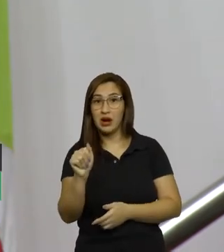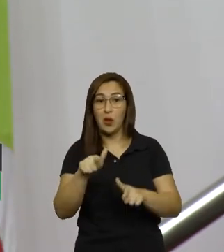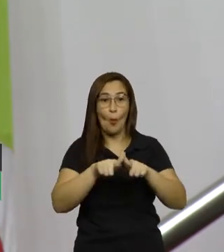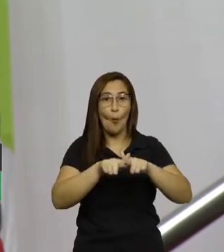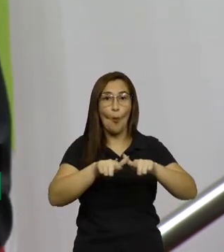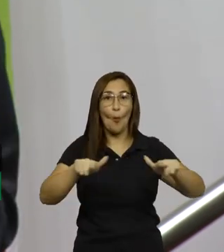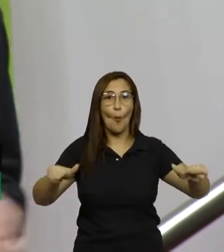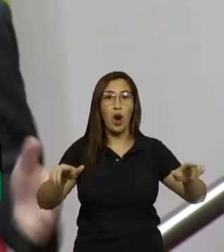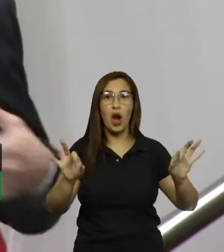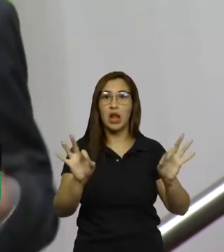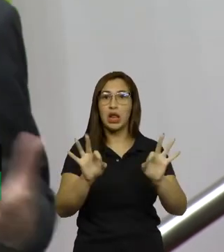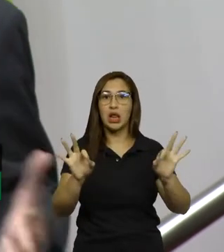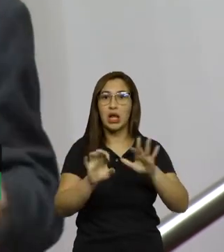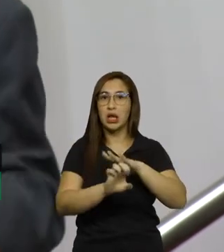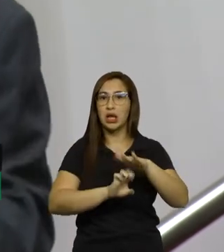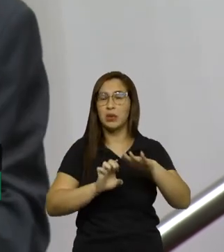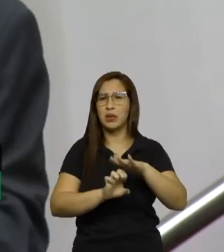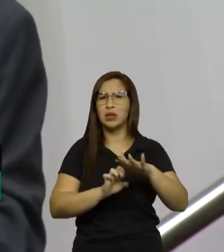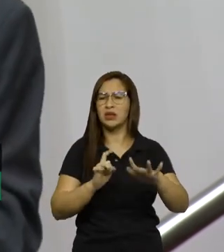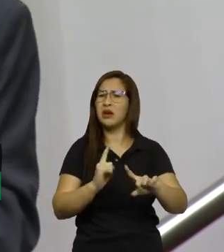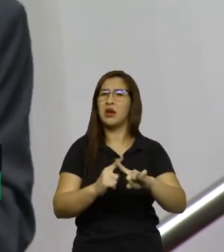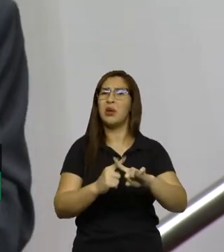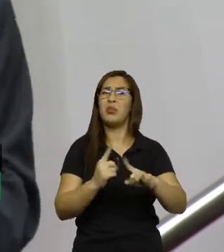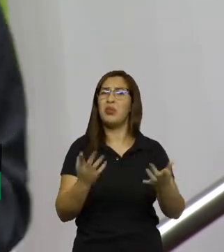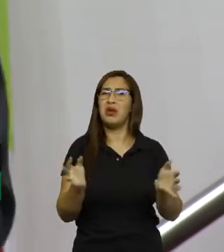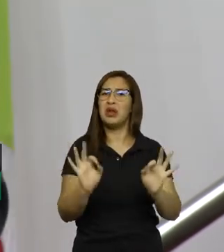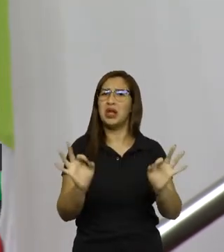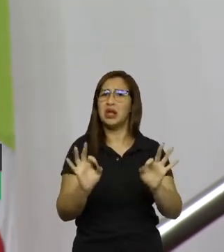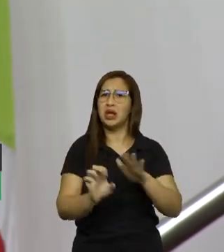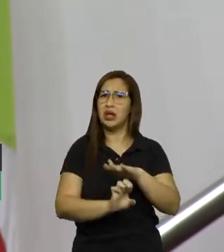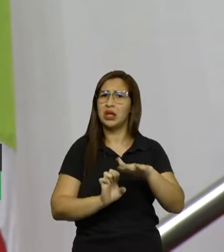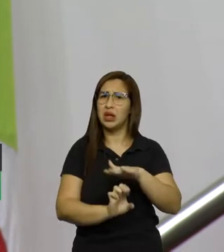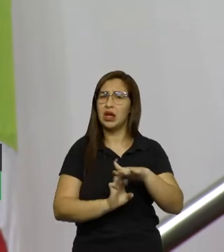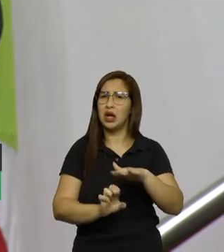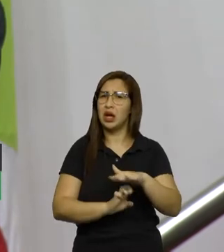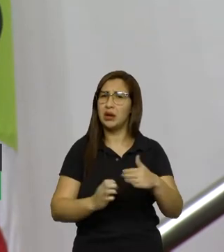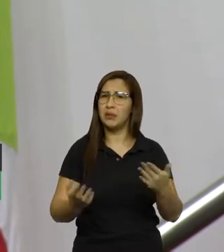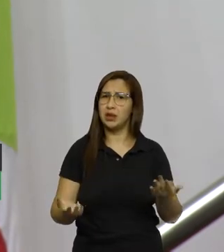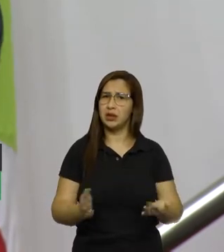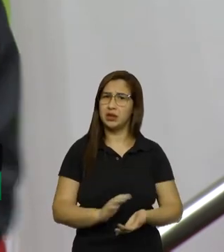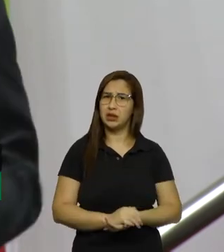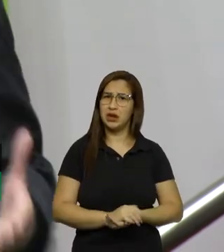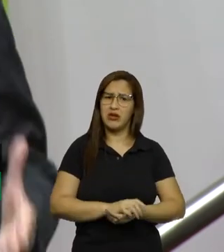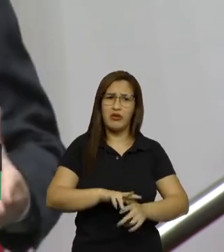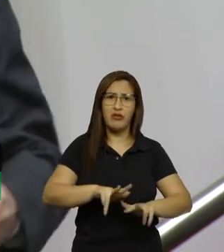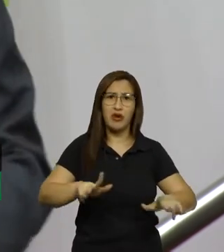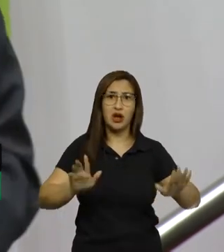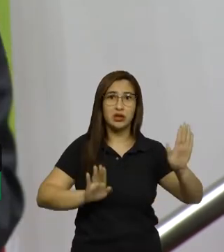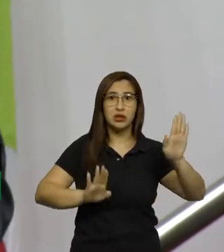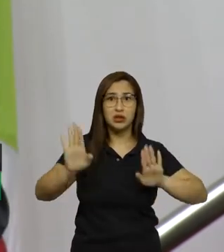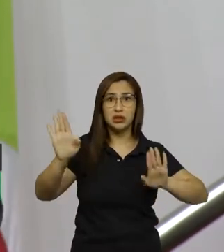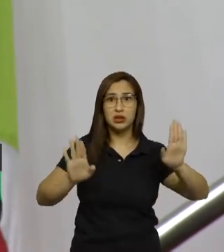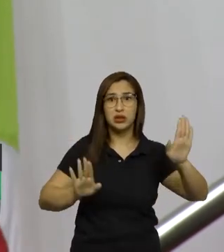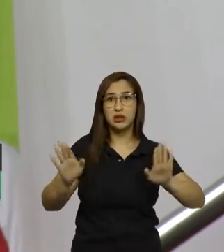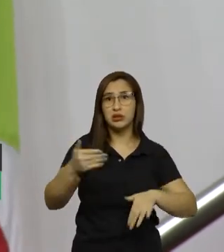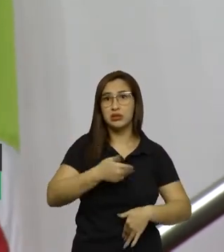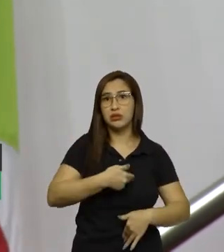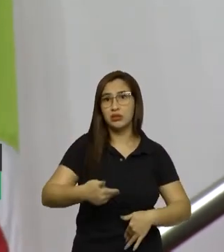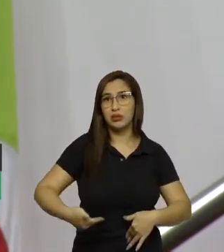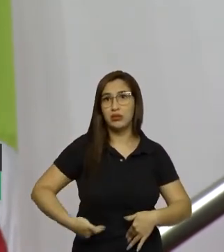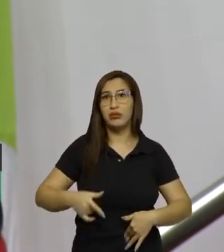apareceu empresa. Aliás, por que não está aparecendo empresa em tantas licitações do governo, deputado